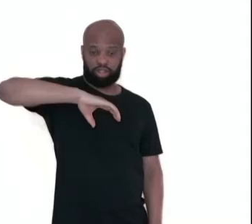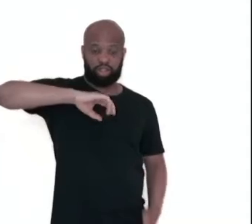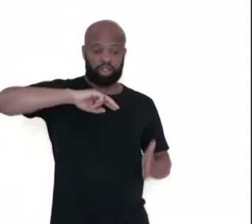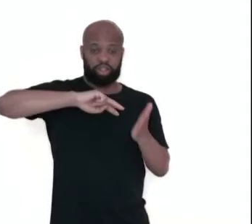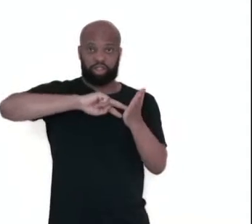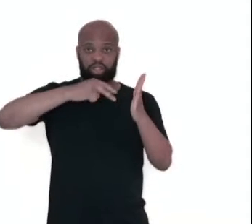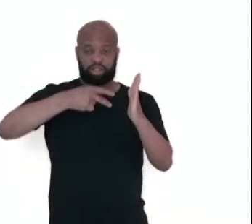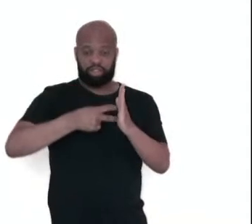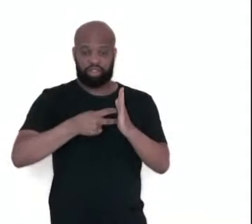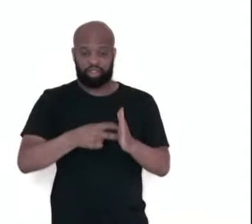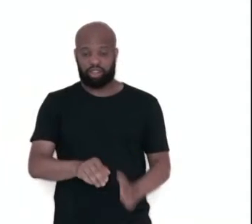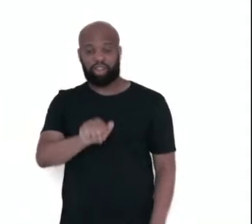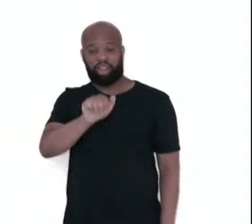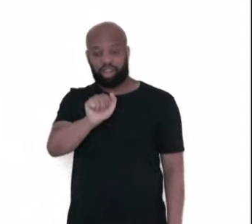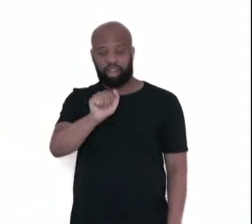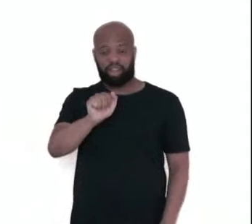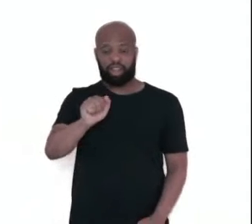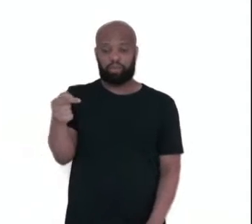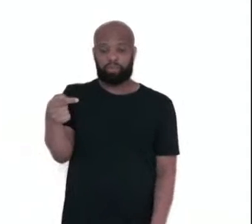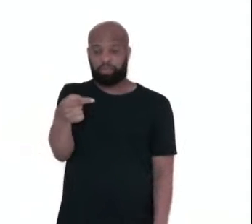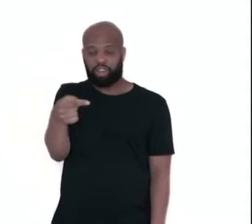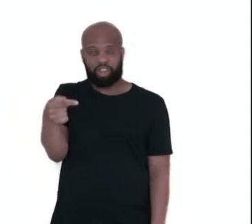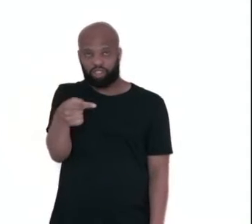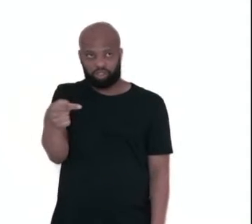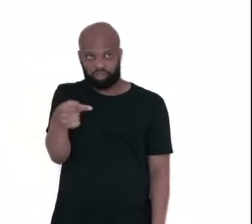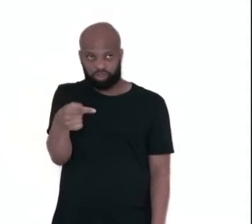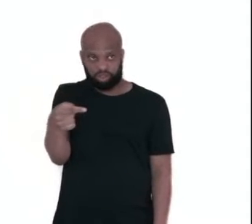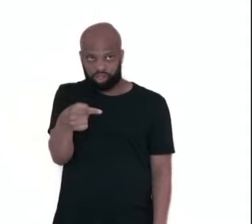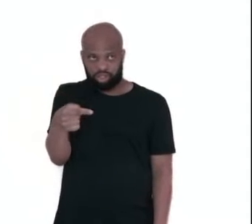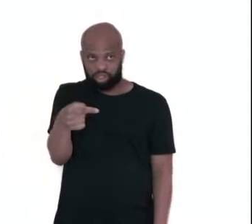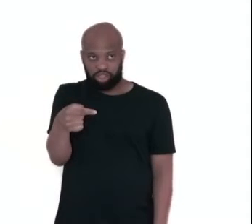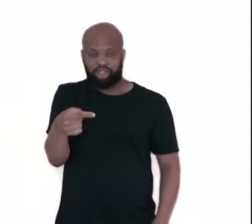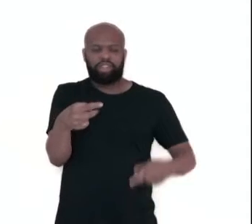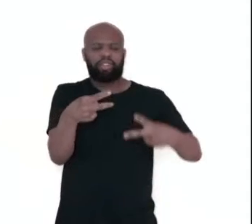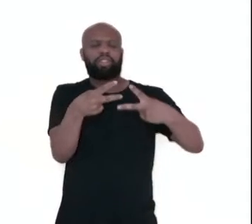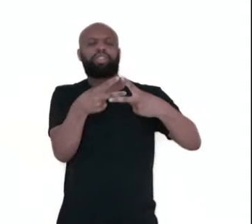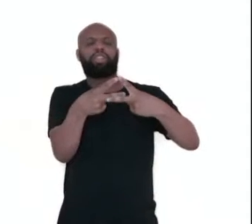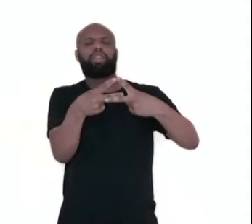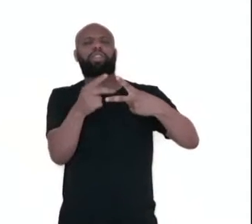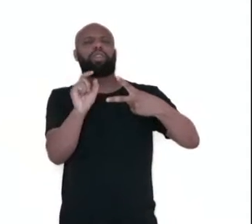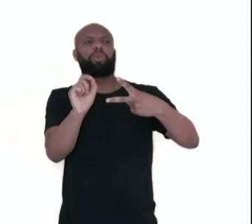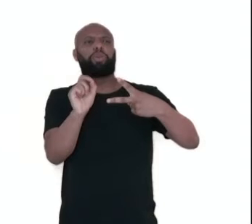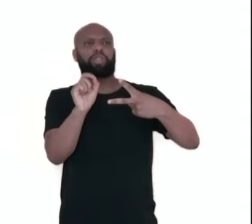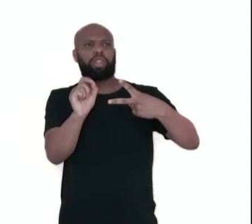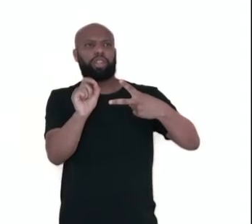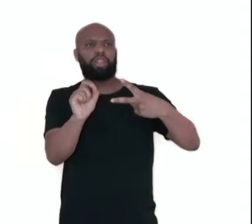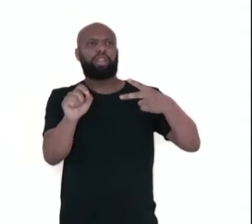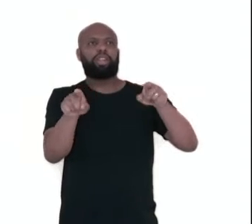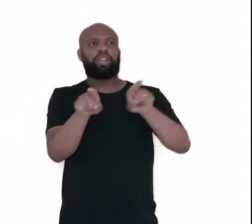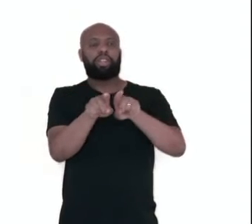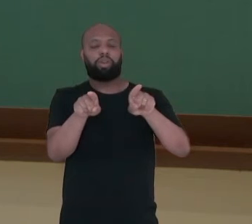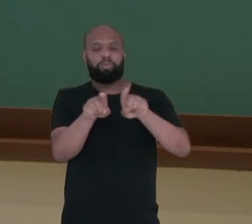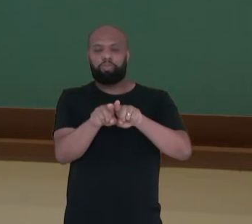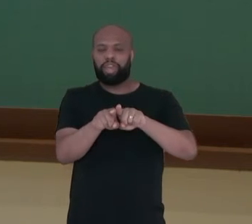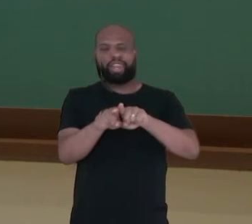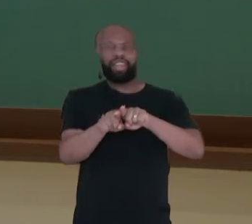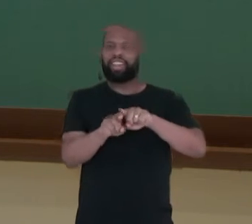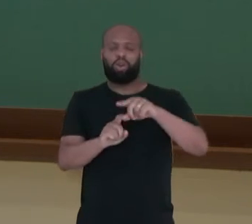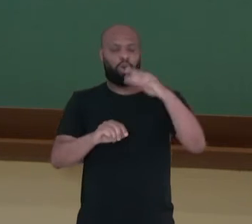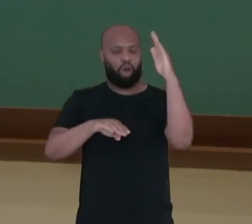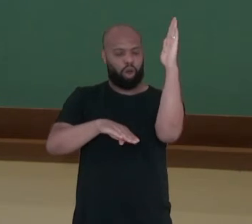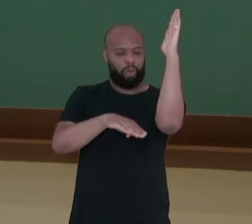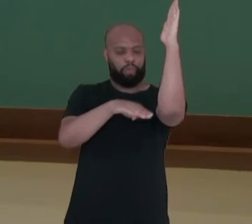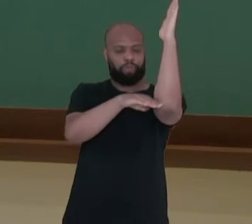é negativo, é menor do que zero. E o delta? Bom, também não corta o eixo